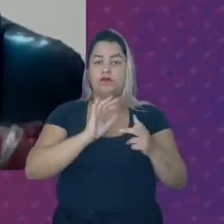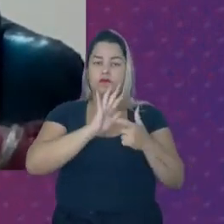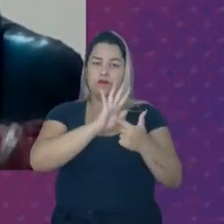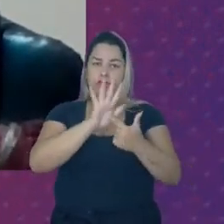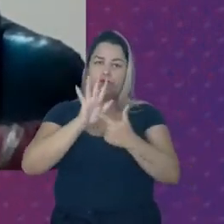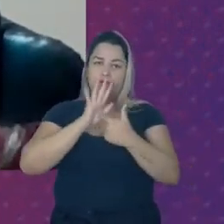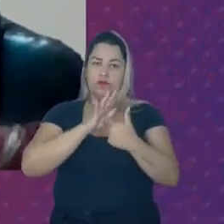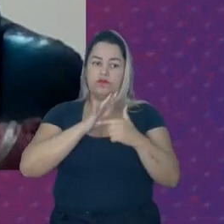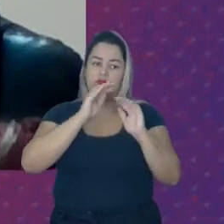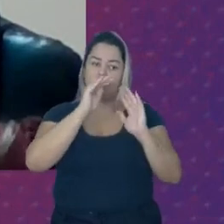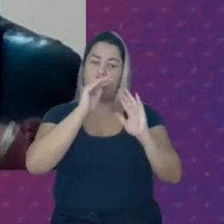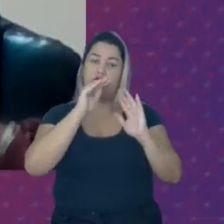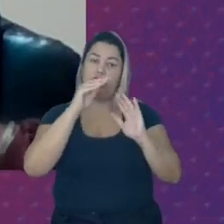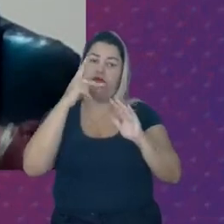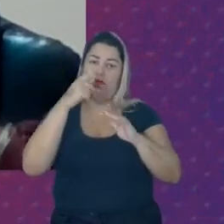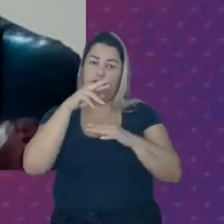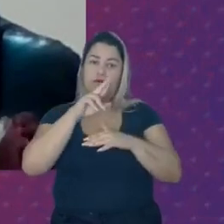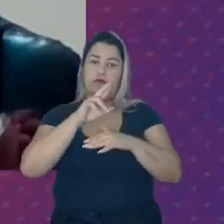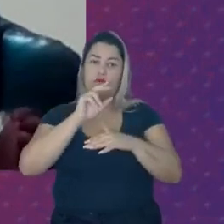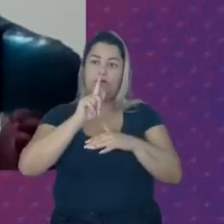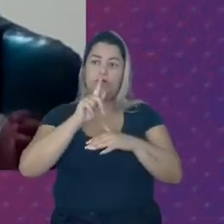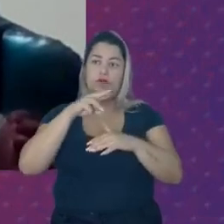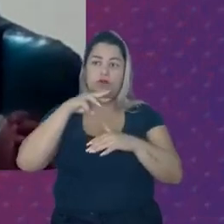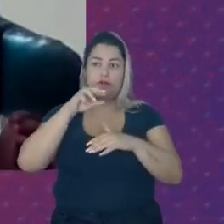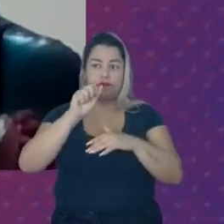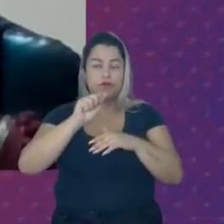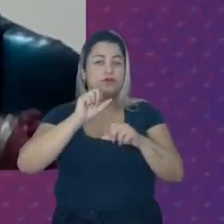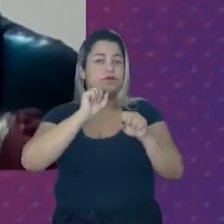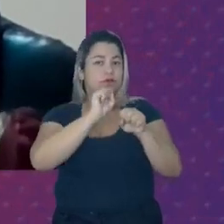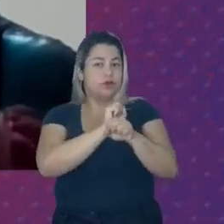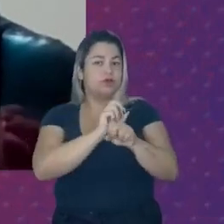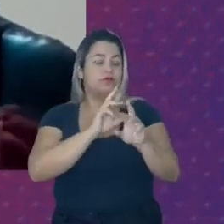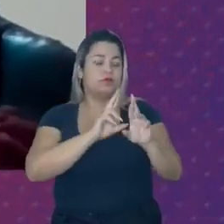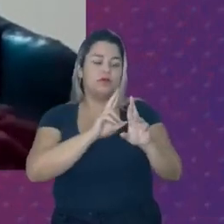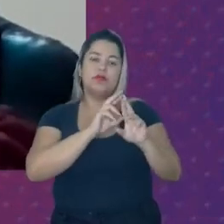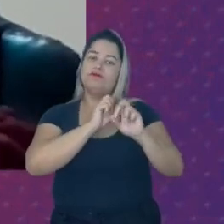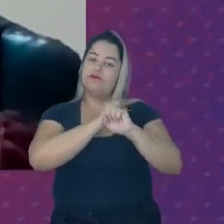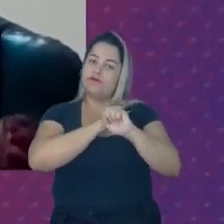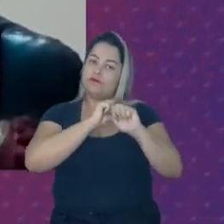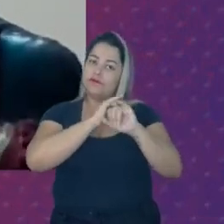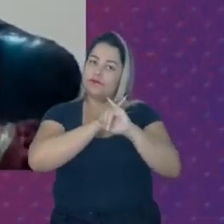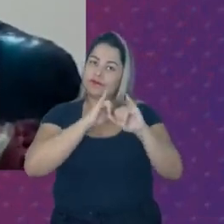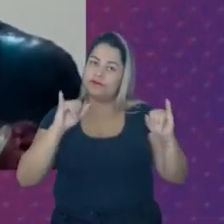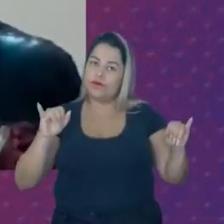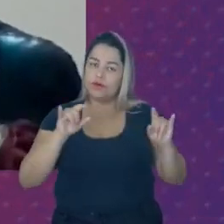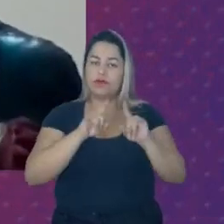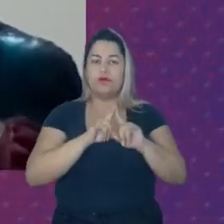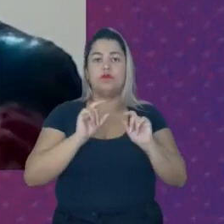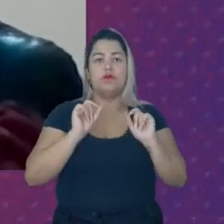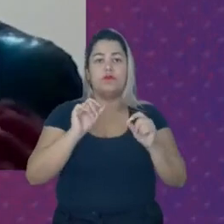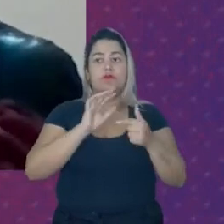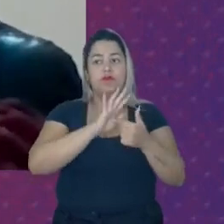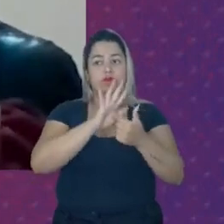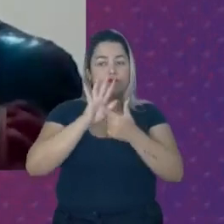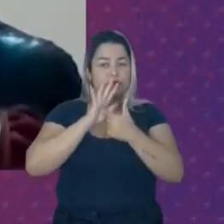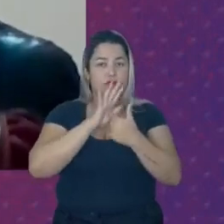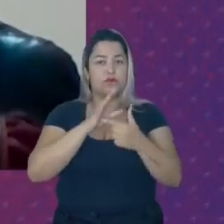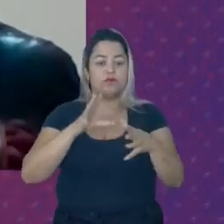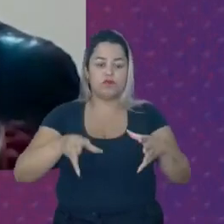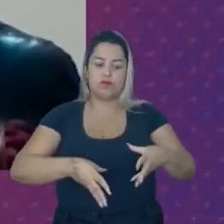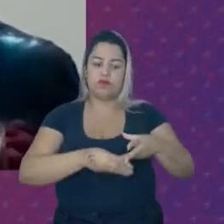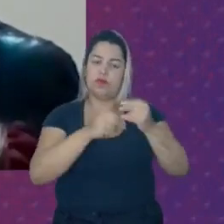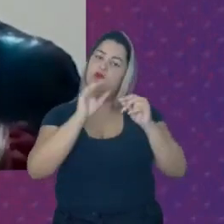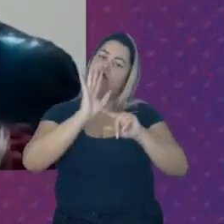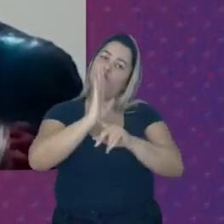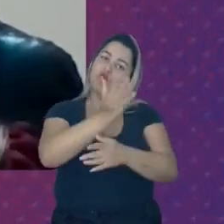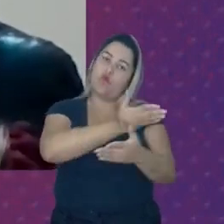o programa Bolsa Família. Eu espero, a partir dessas informações trazidas, ter contribuído aí